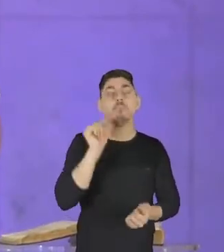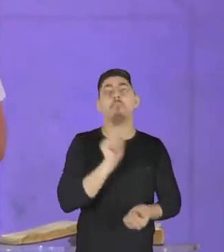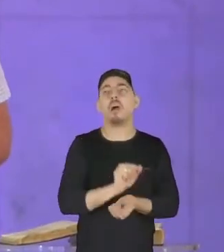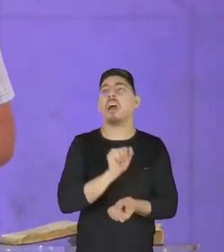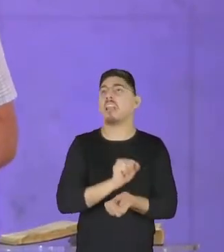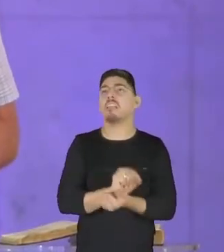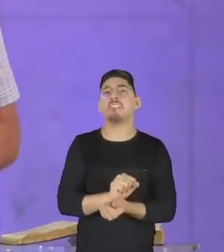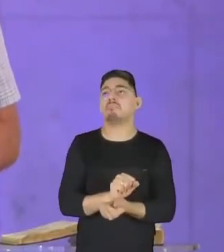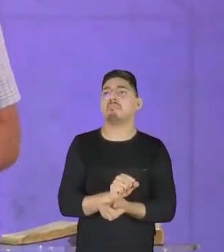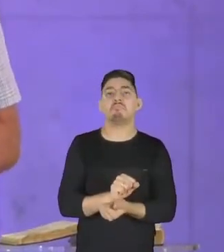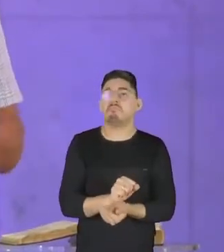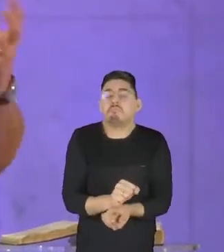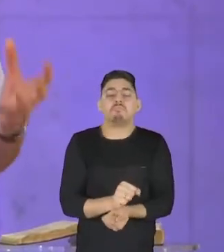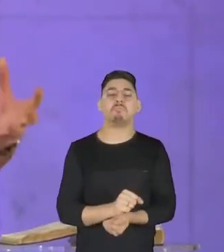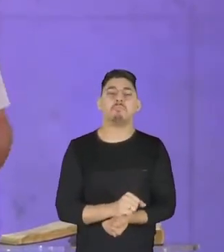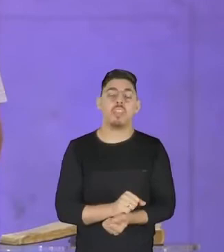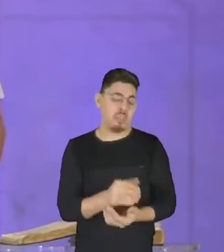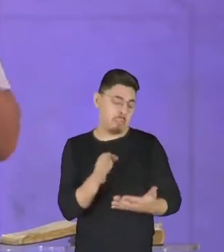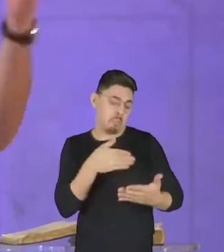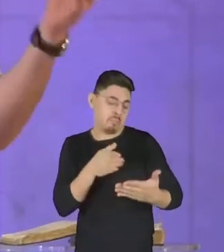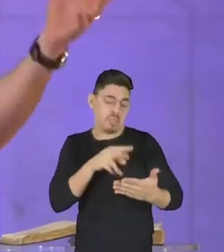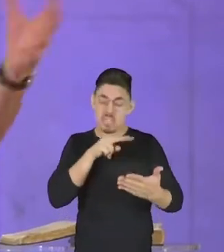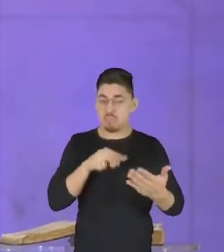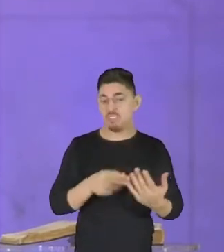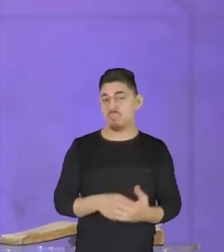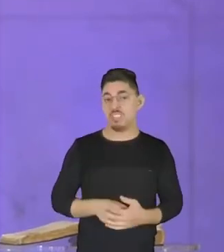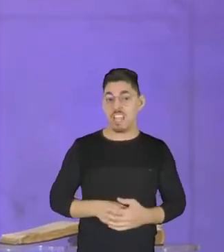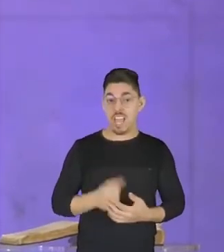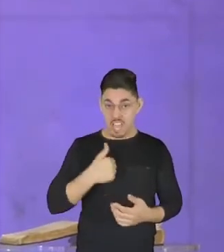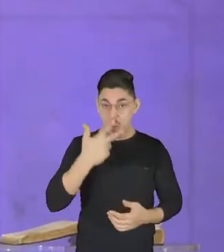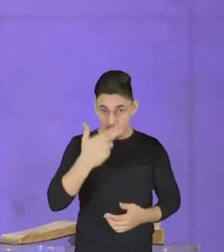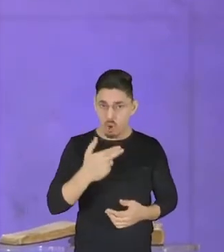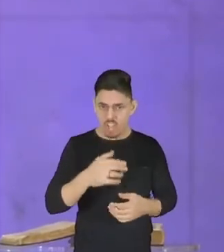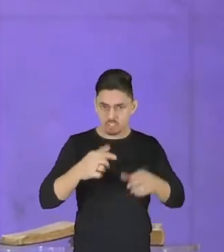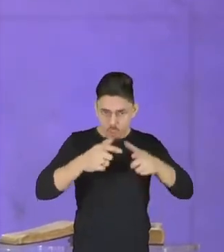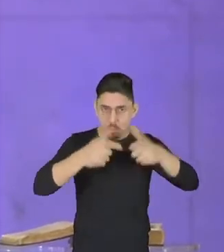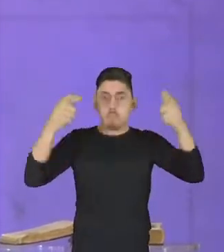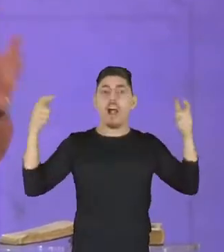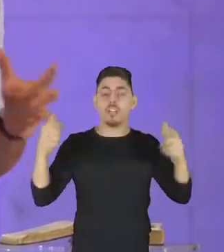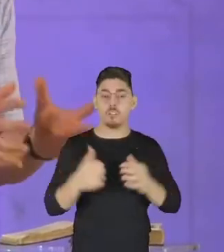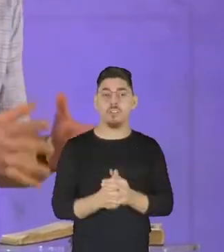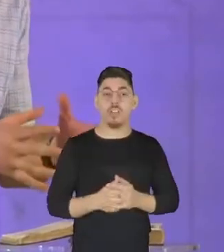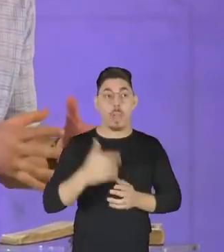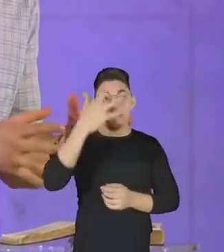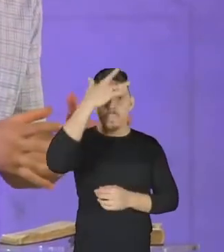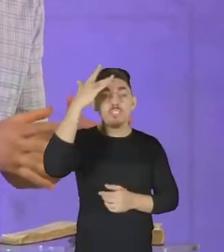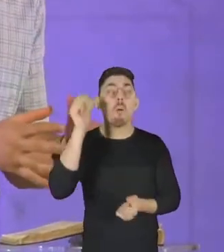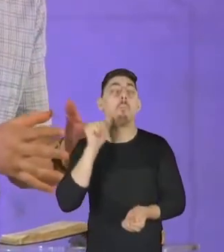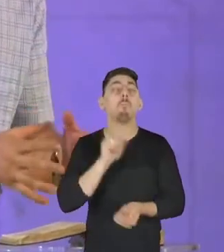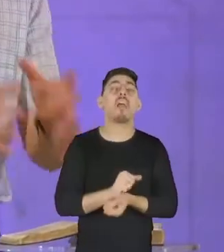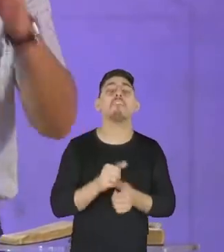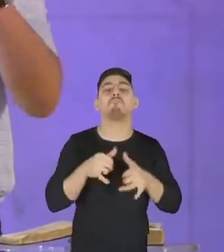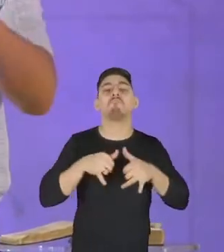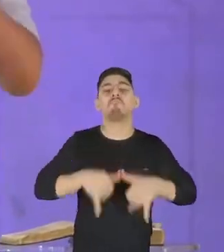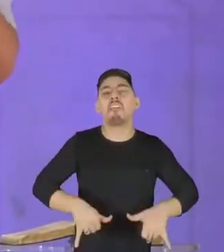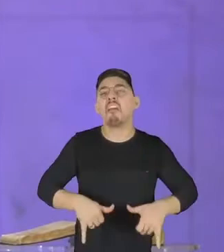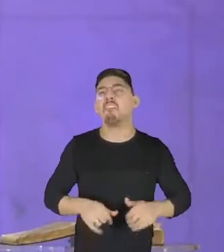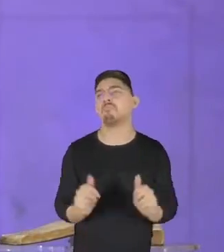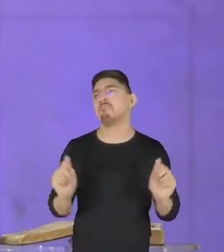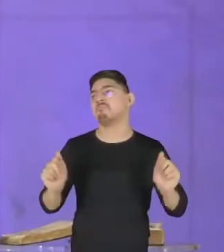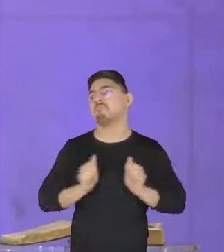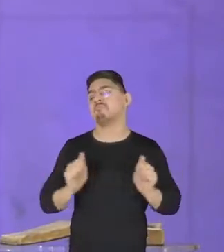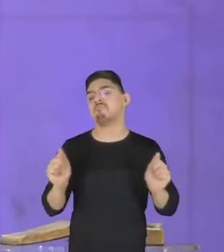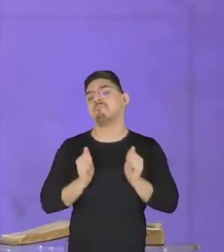Deus. Talvez esse número hoje seja muito maior. Pessoas estagnadas. Pessoas que estão